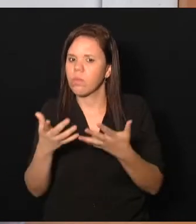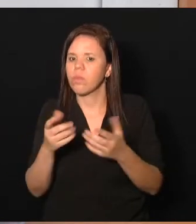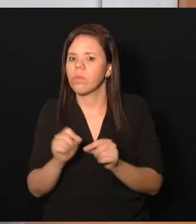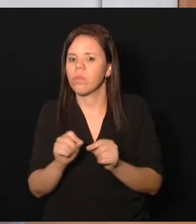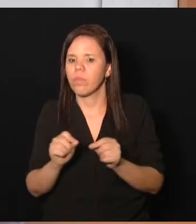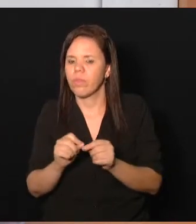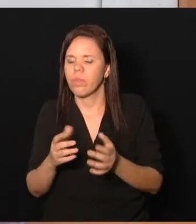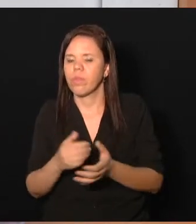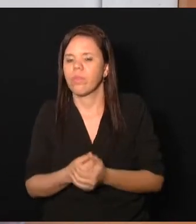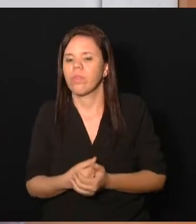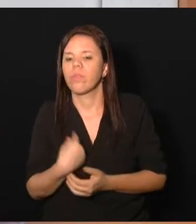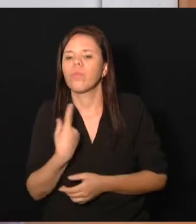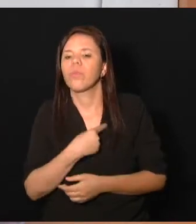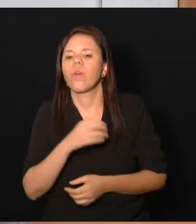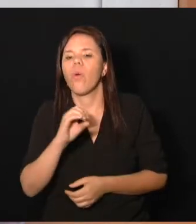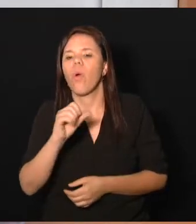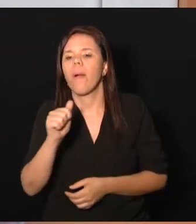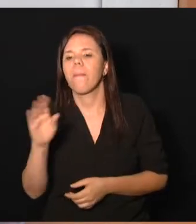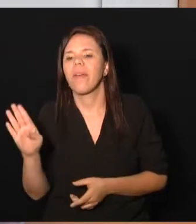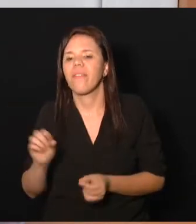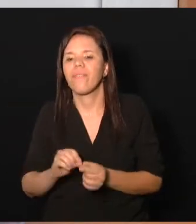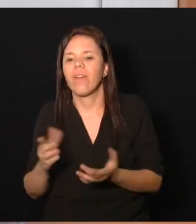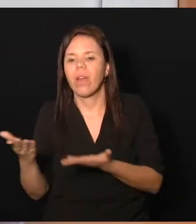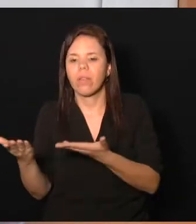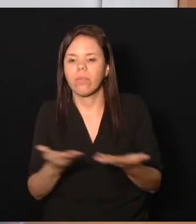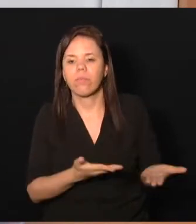que a Ordem dos Advogados faz? Receber